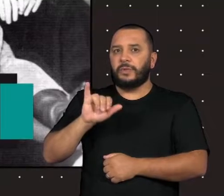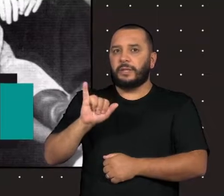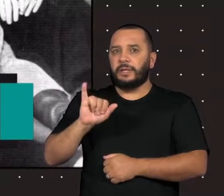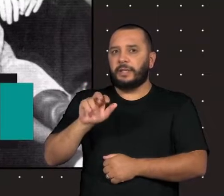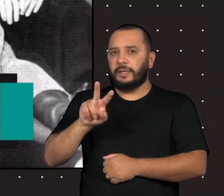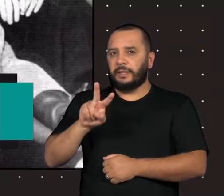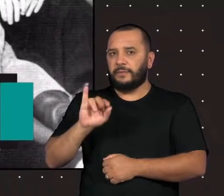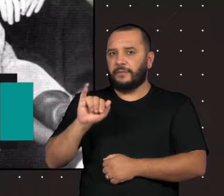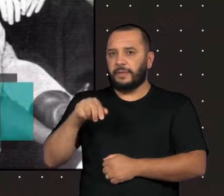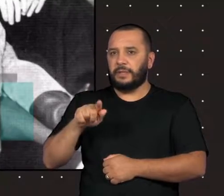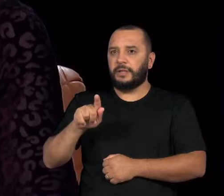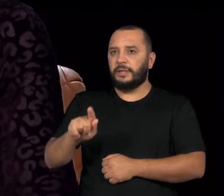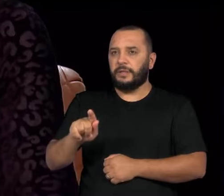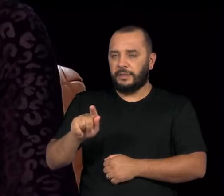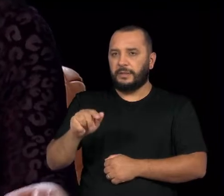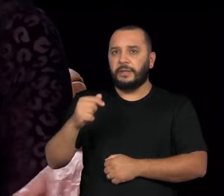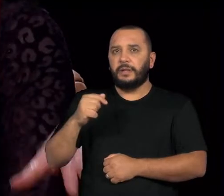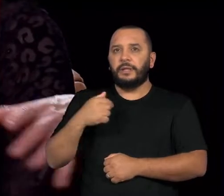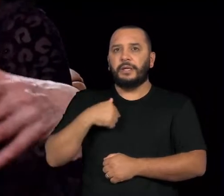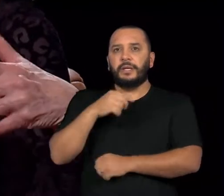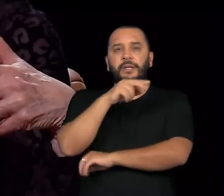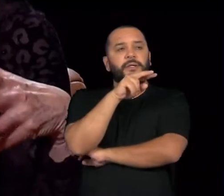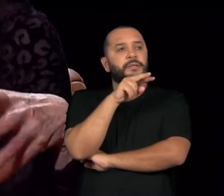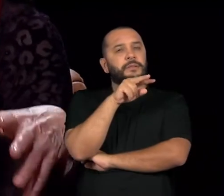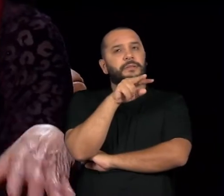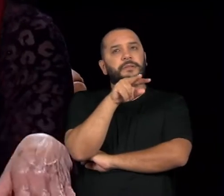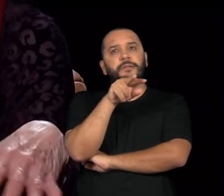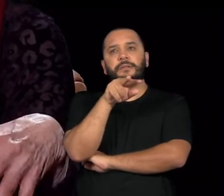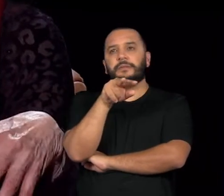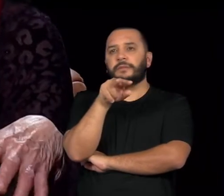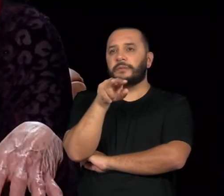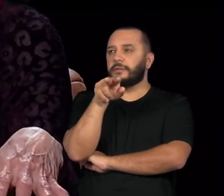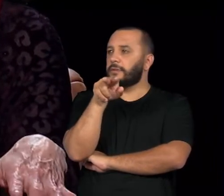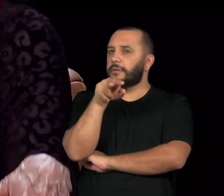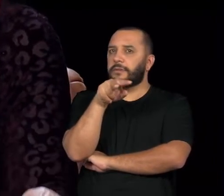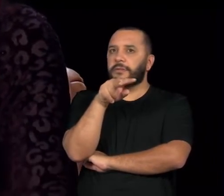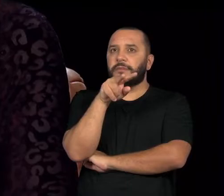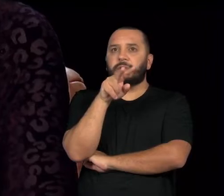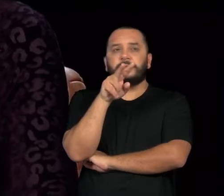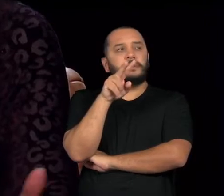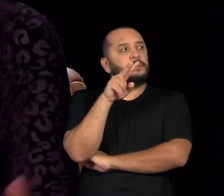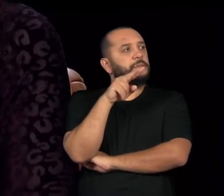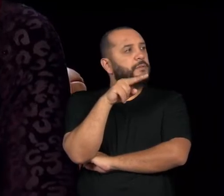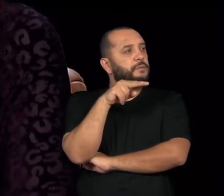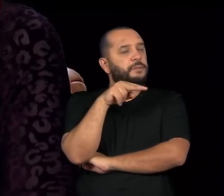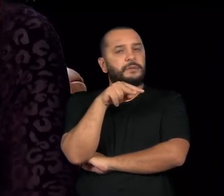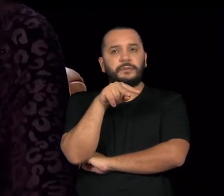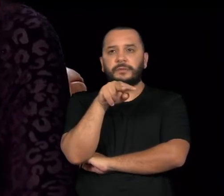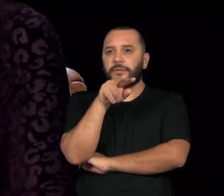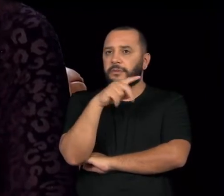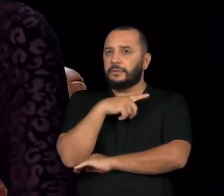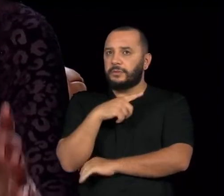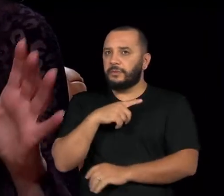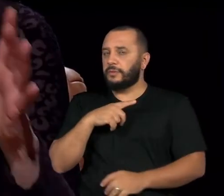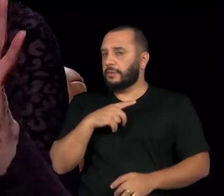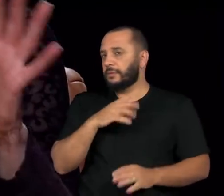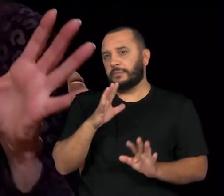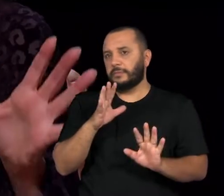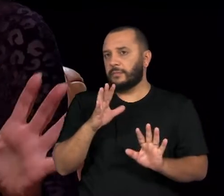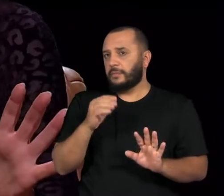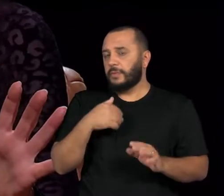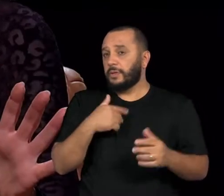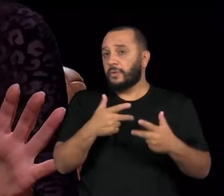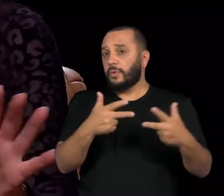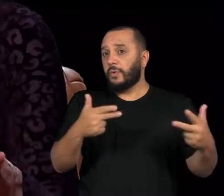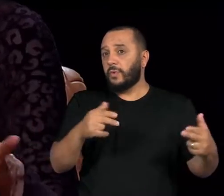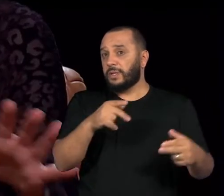viagem. Todo mundo ficava olhando no olho do outro, um tempo enorme, tinha umas coisas, né? Tudo